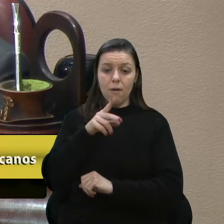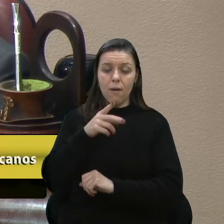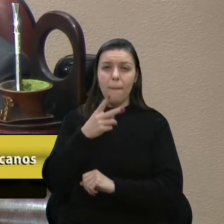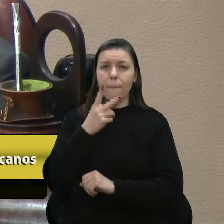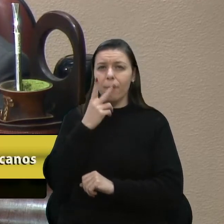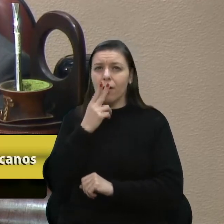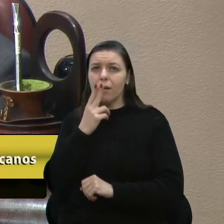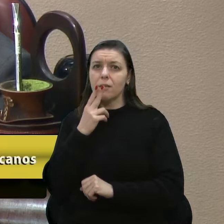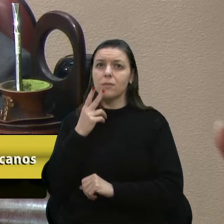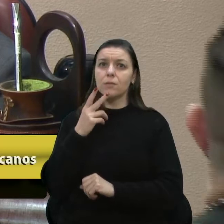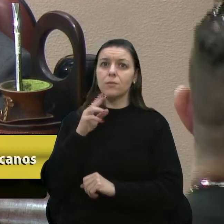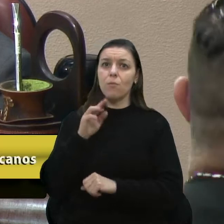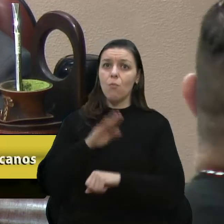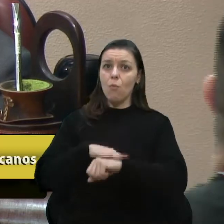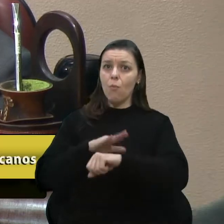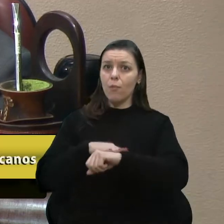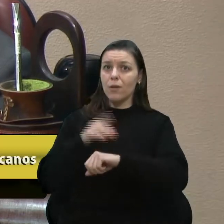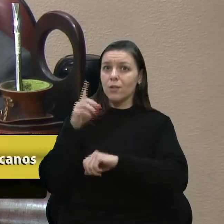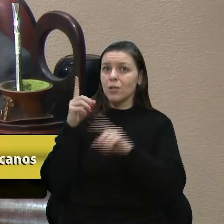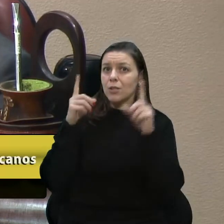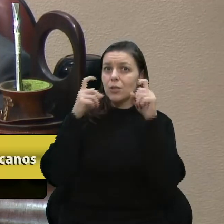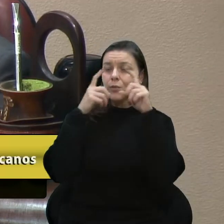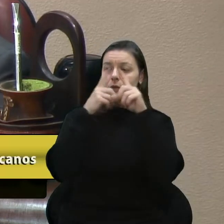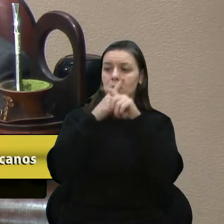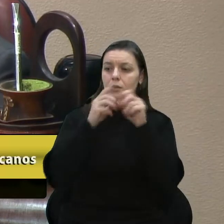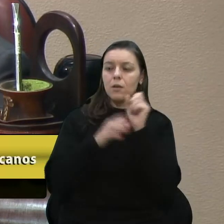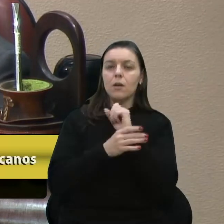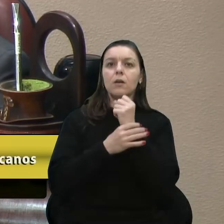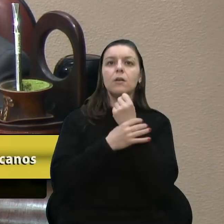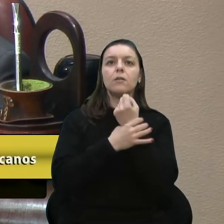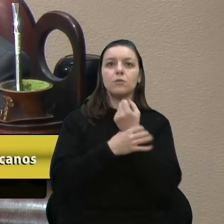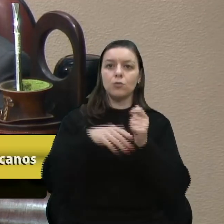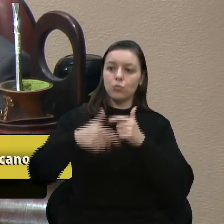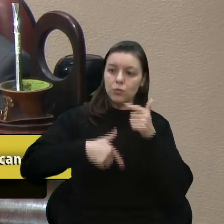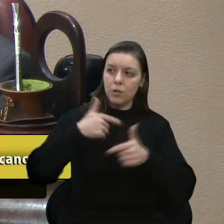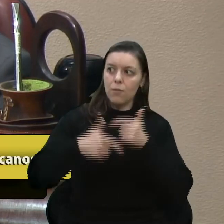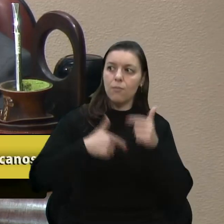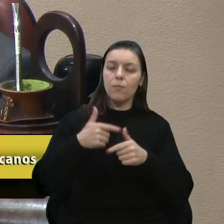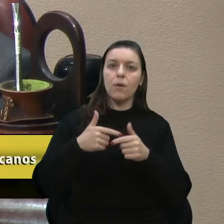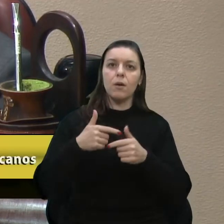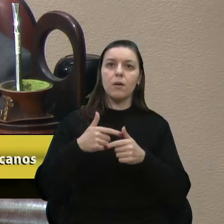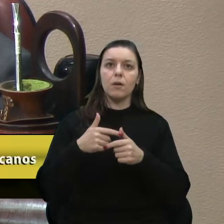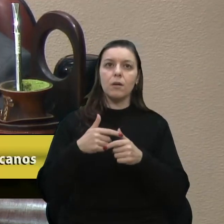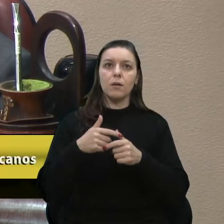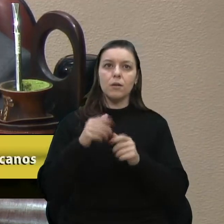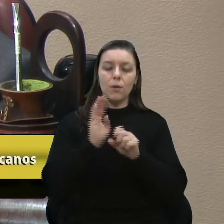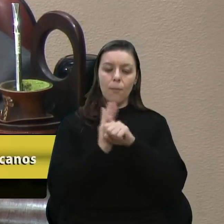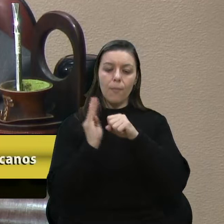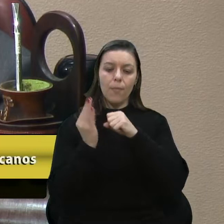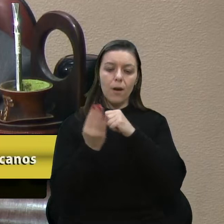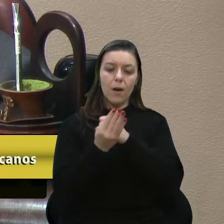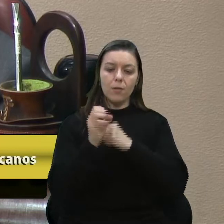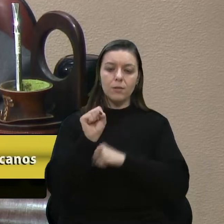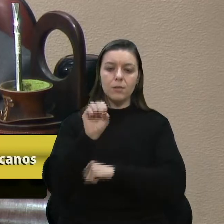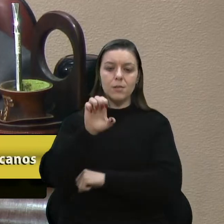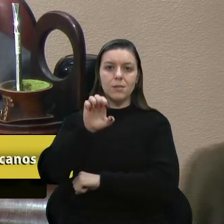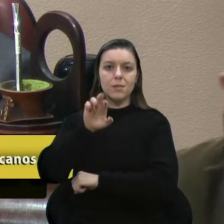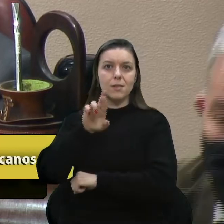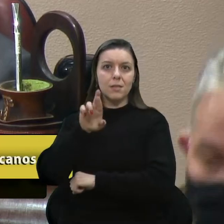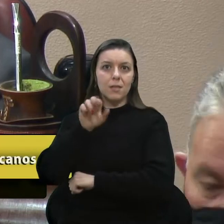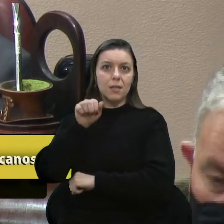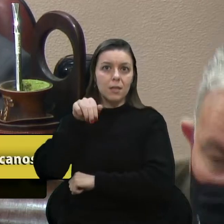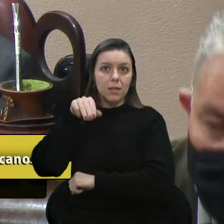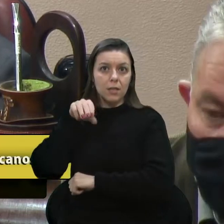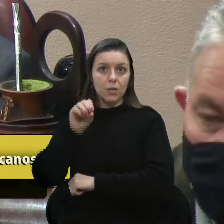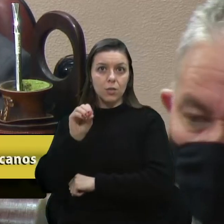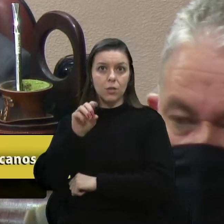e garantir este trabalho lá no bairro Serrano, esse centro de convivência, através da nossa Fundação de